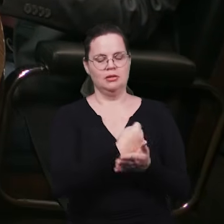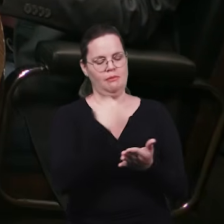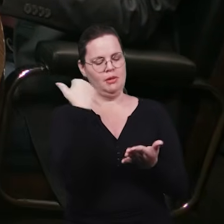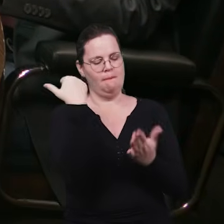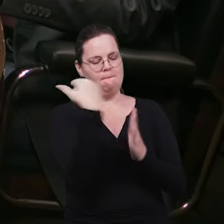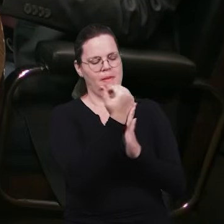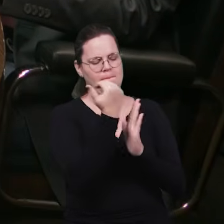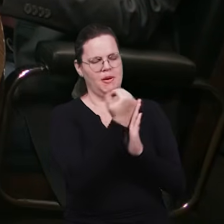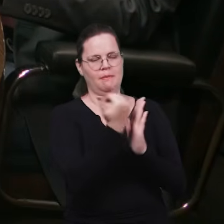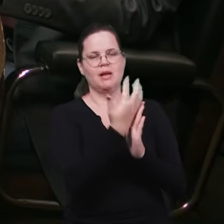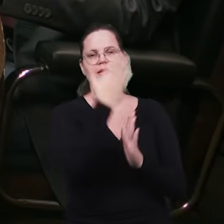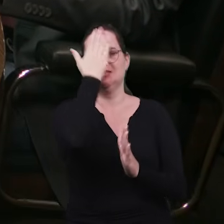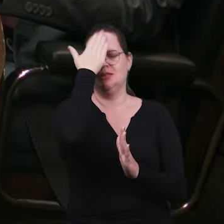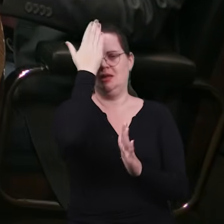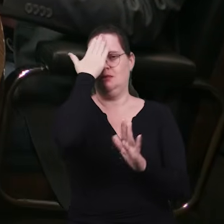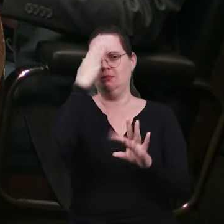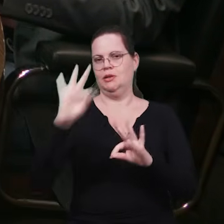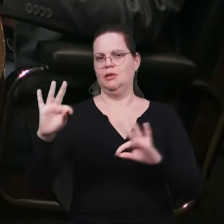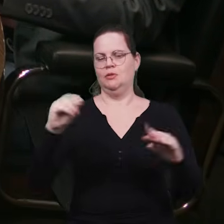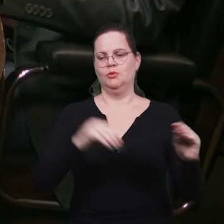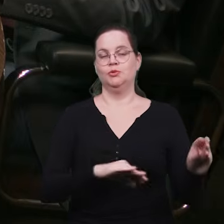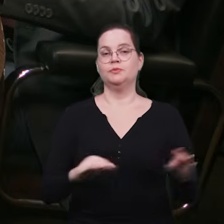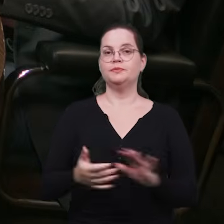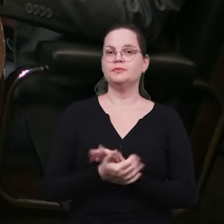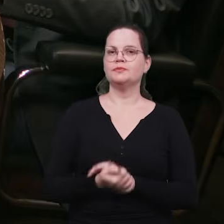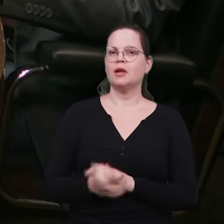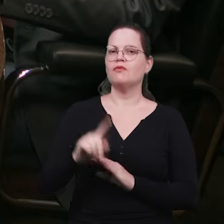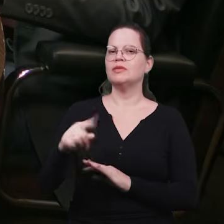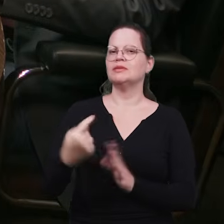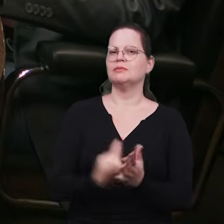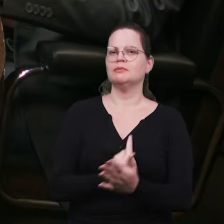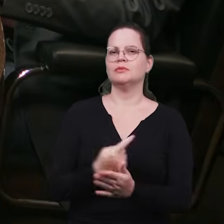você perguntou qual que seria